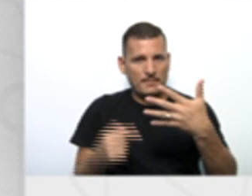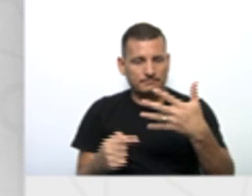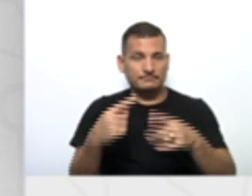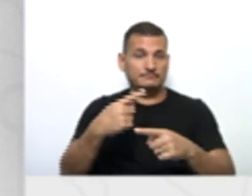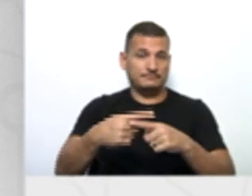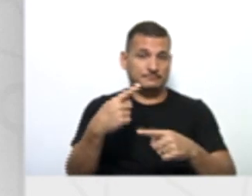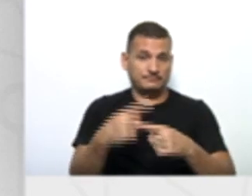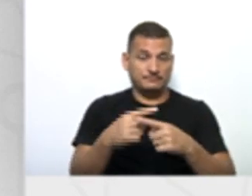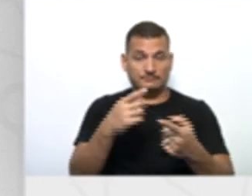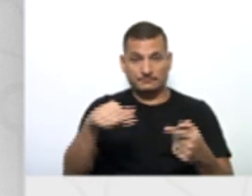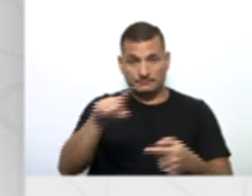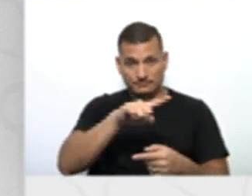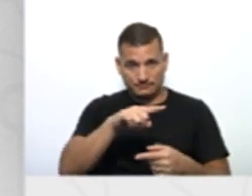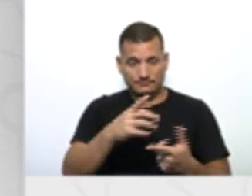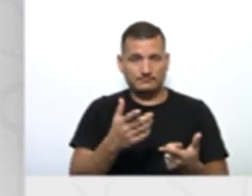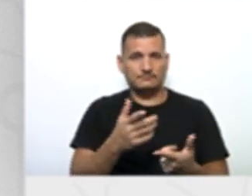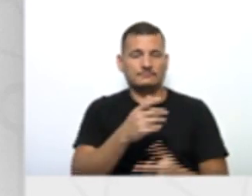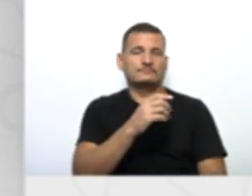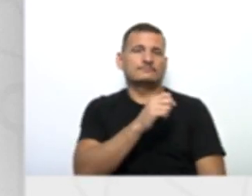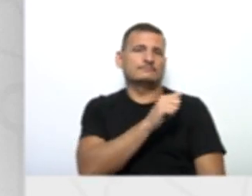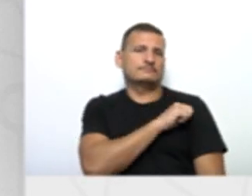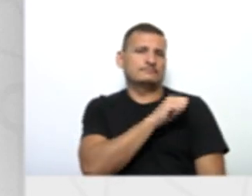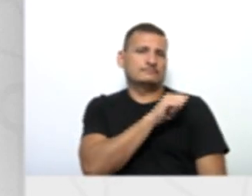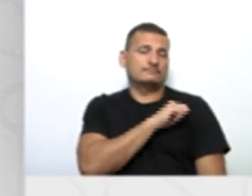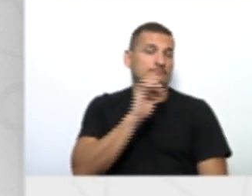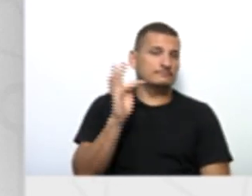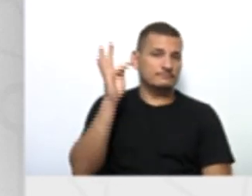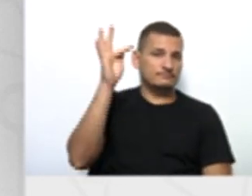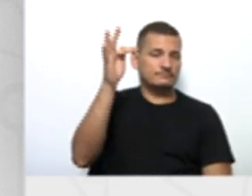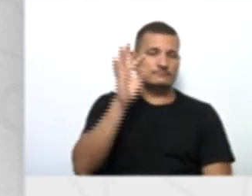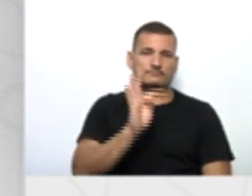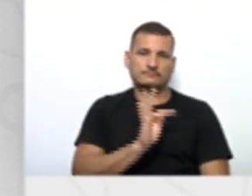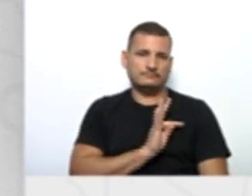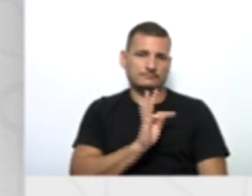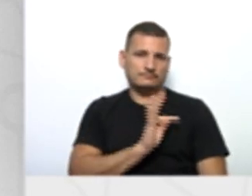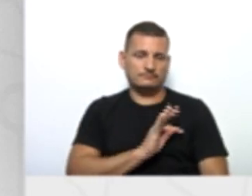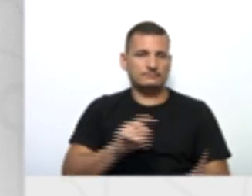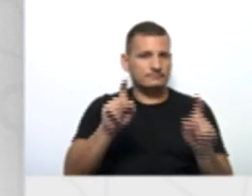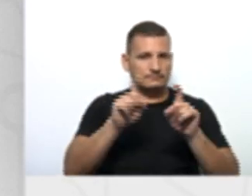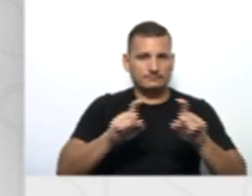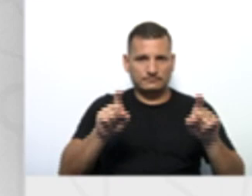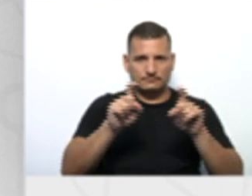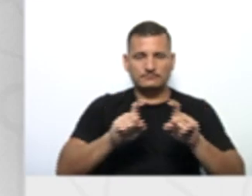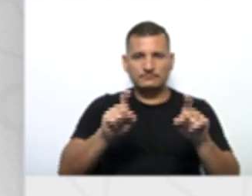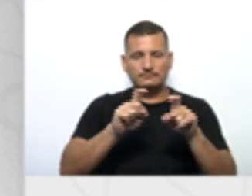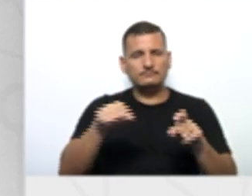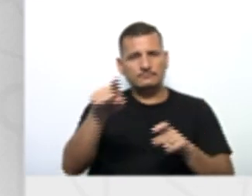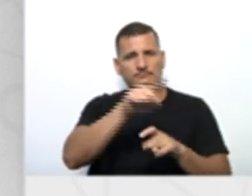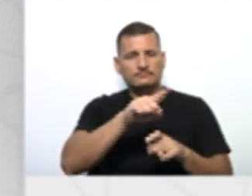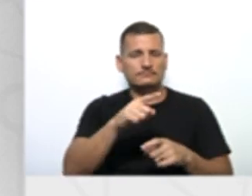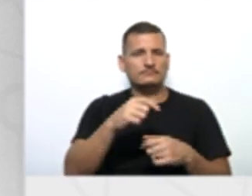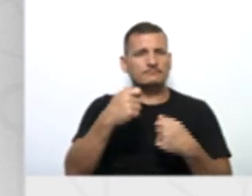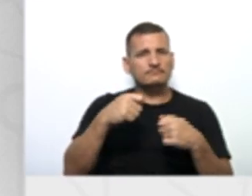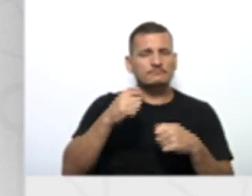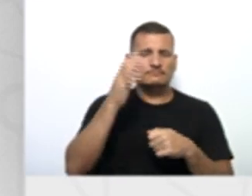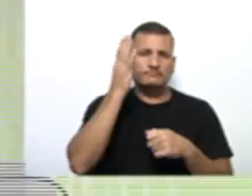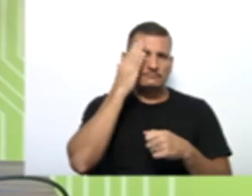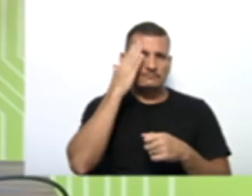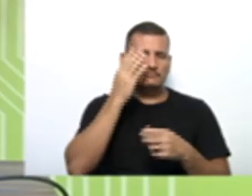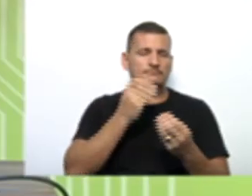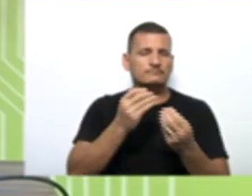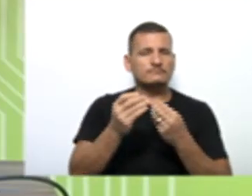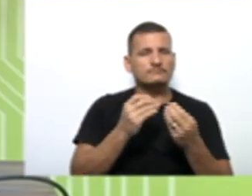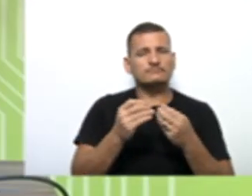objetivos porque vocês, enquanto futuro técnico em informática para a internet, vocês têm que trabalhar com